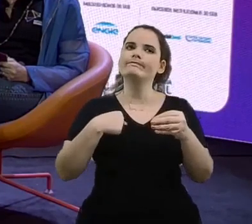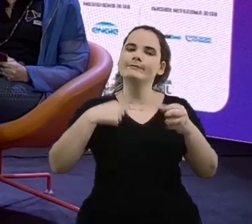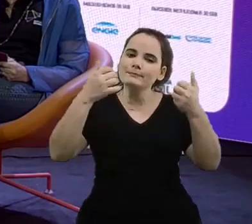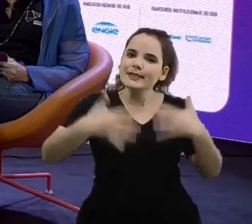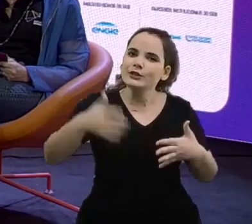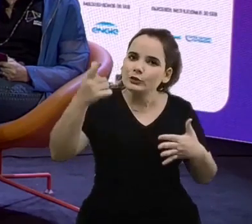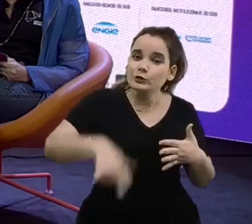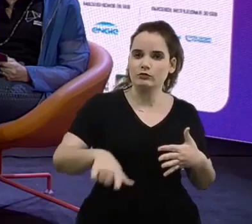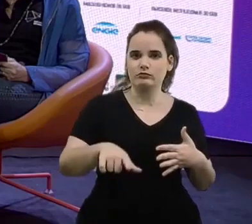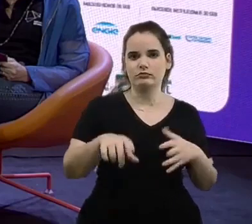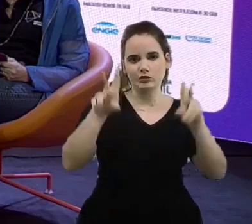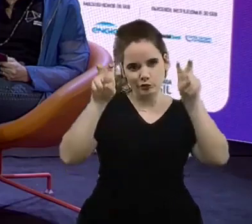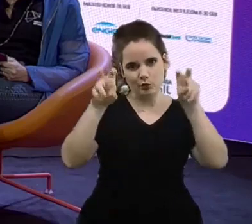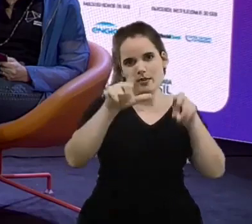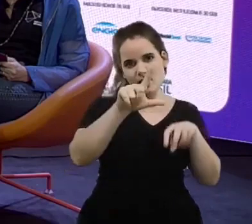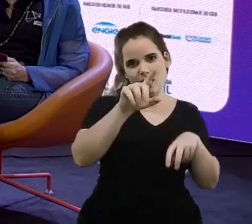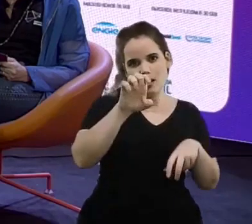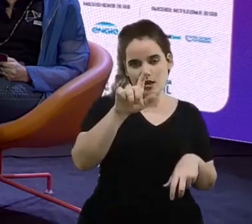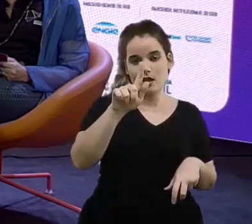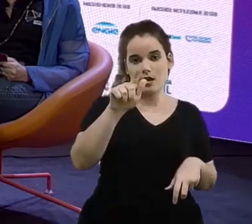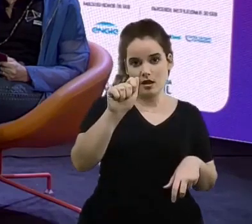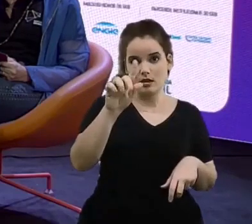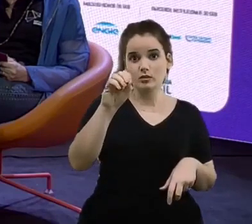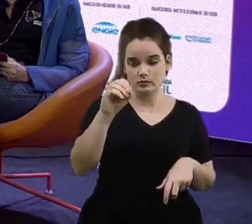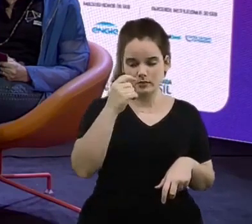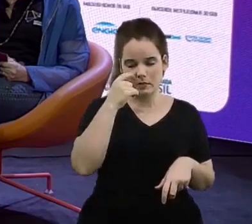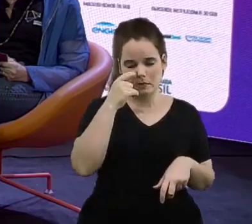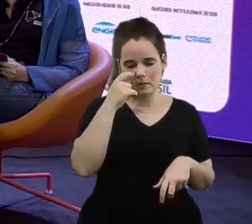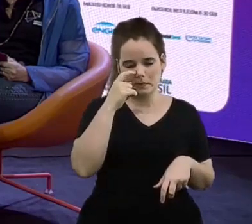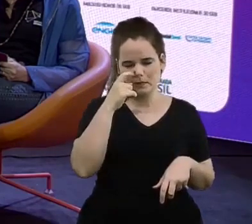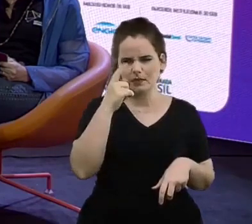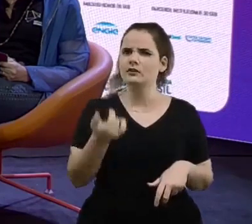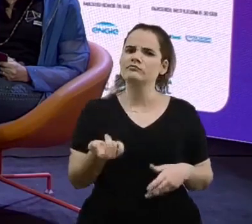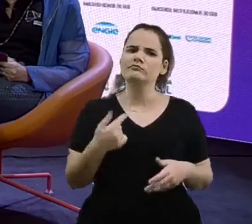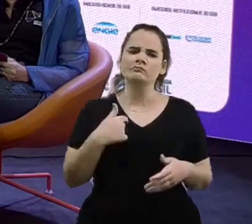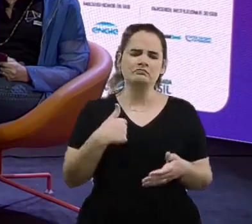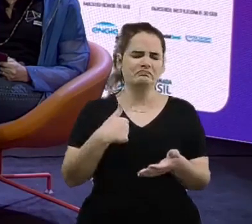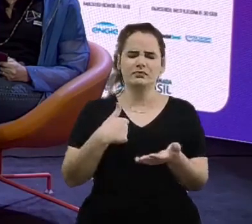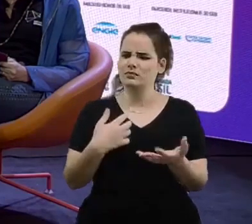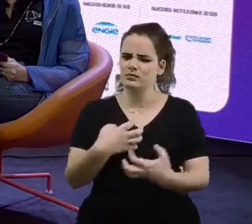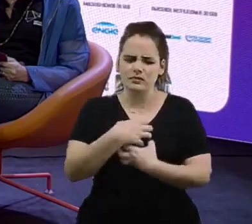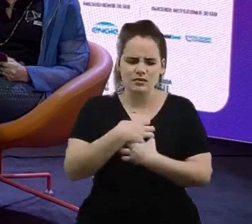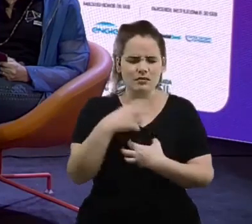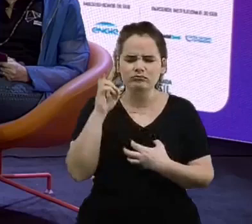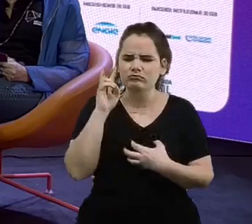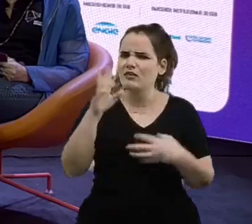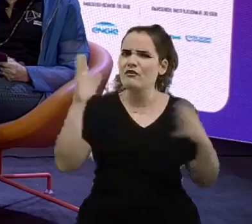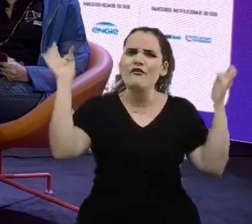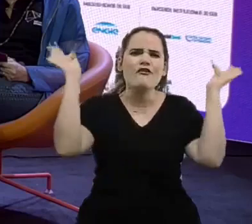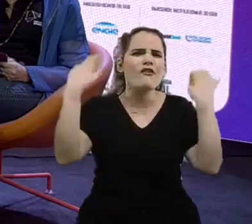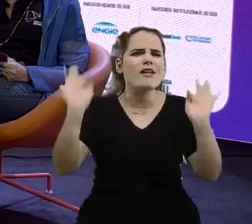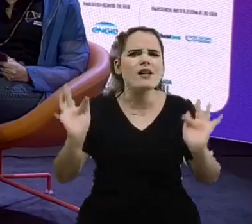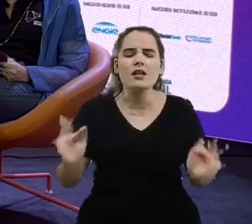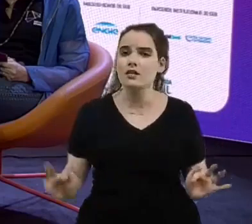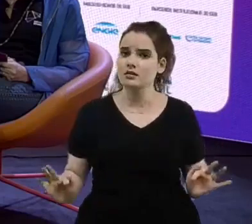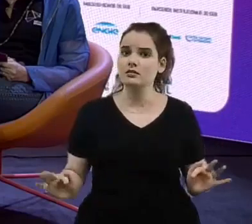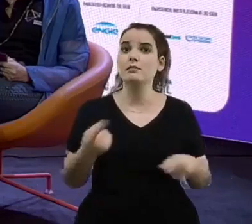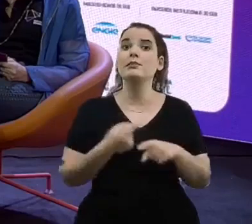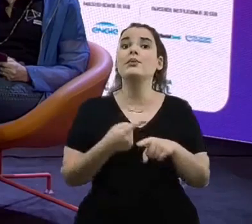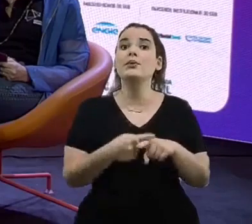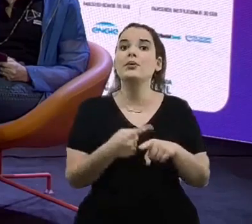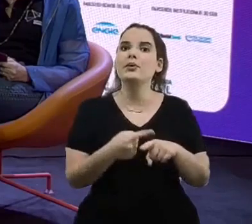aí, eu acho que é muito feliz que tenha participado do laboratório a saúde junto